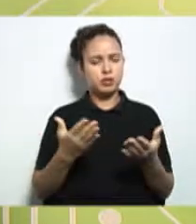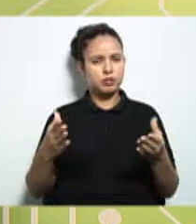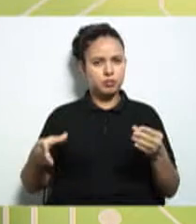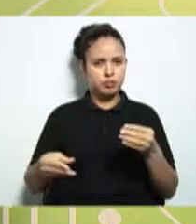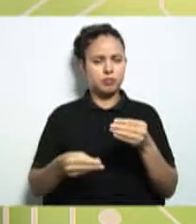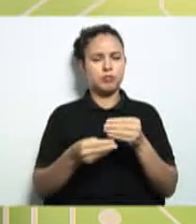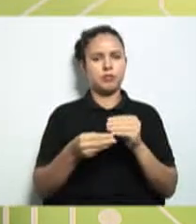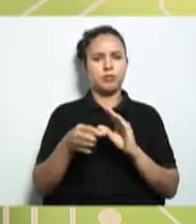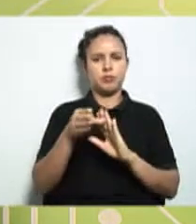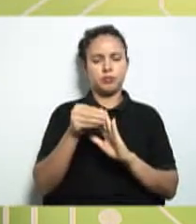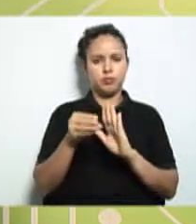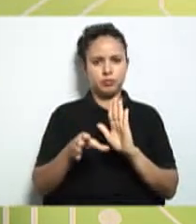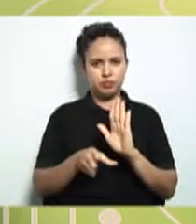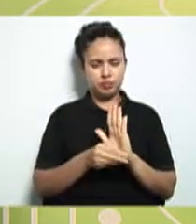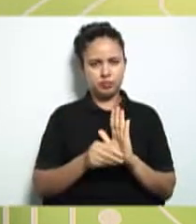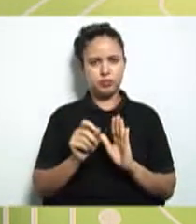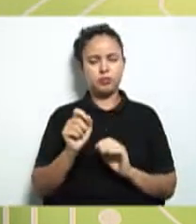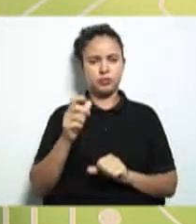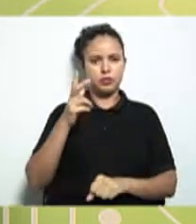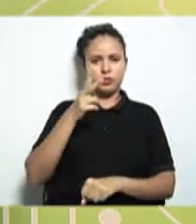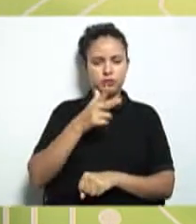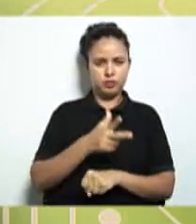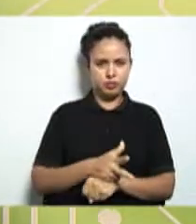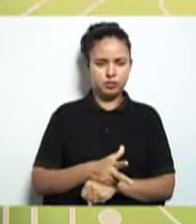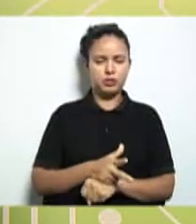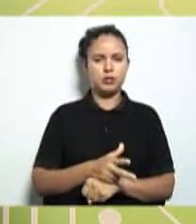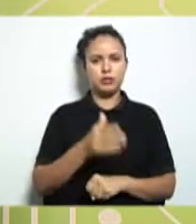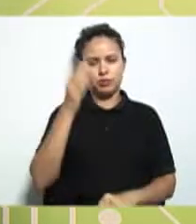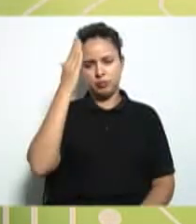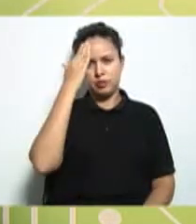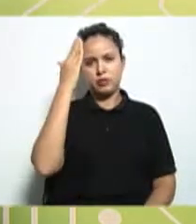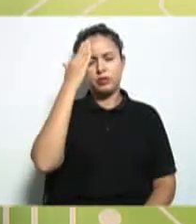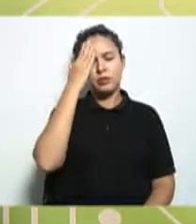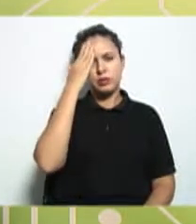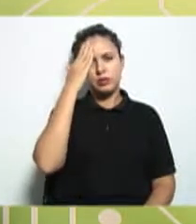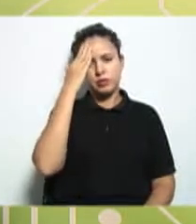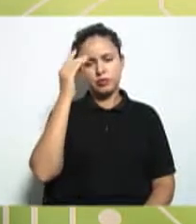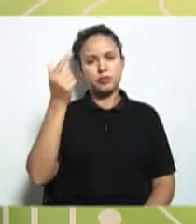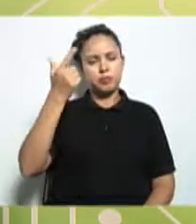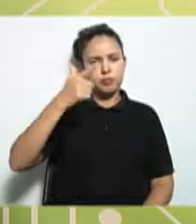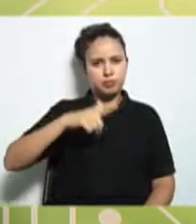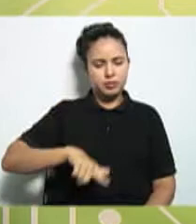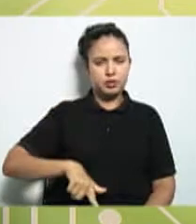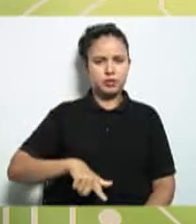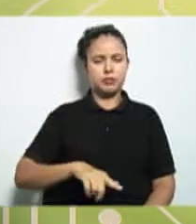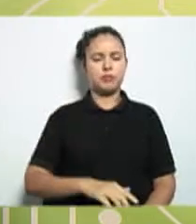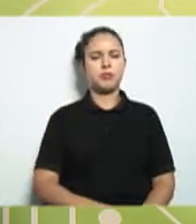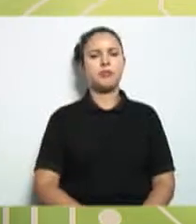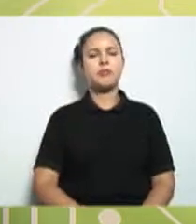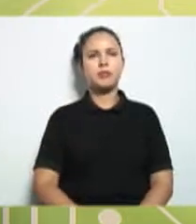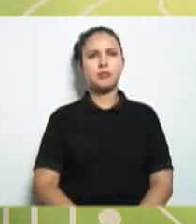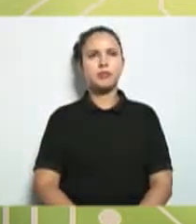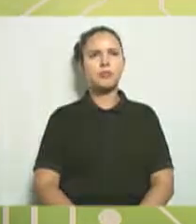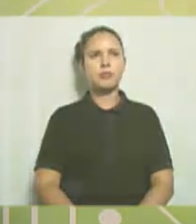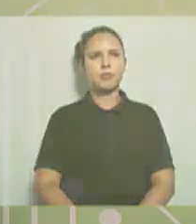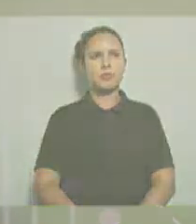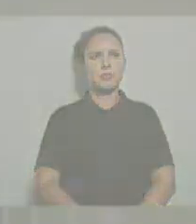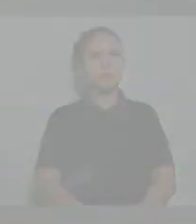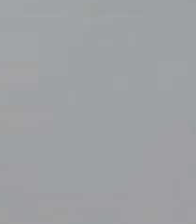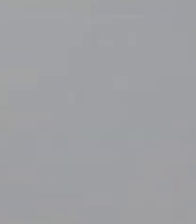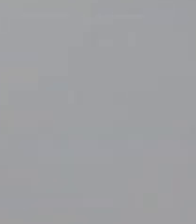esse conteúdo com um vídeo para a gente saber, poder assimilar melhor.